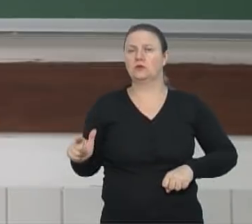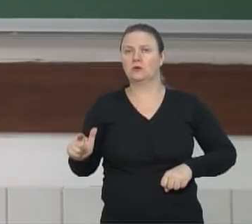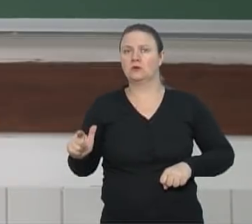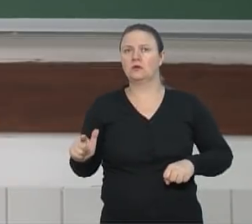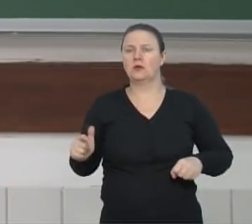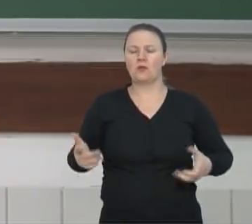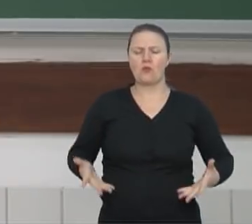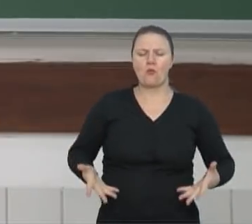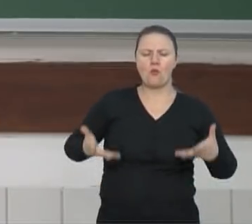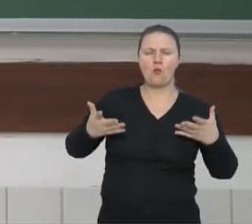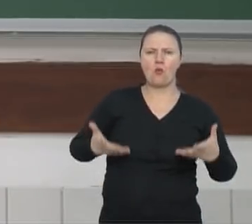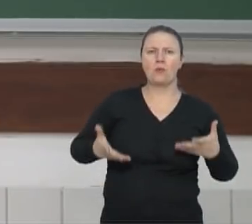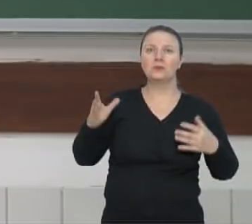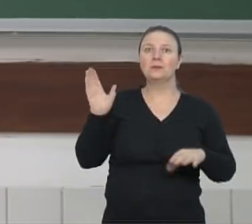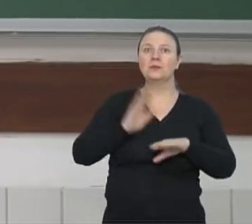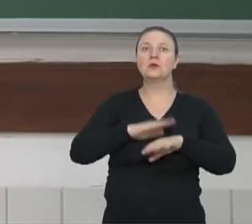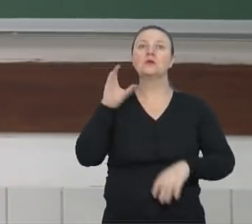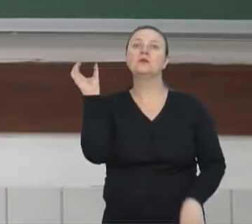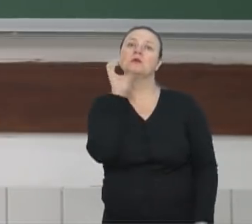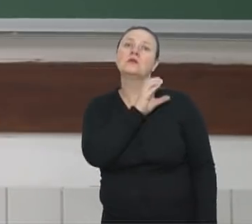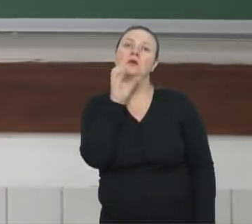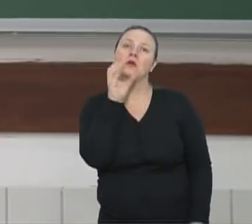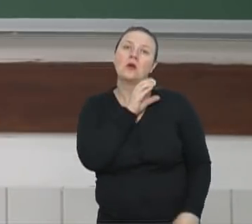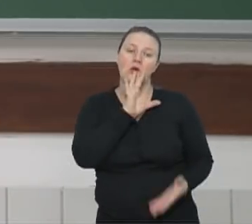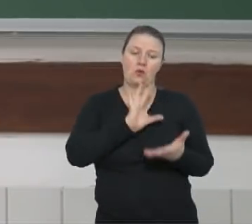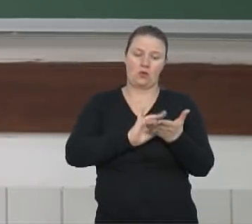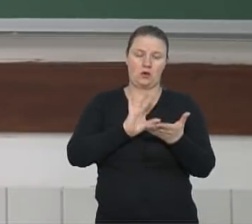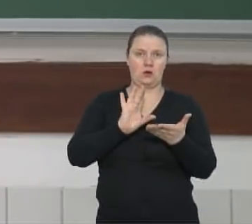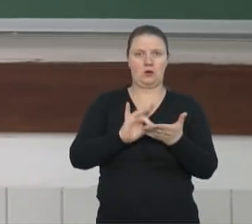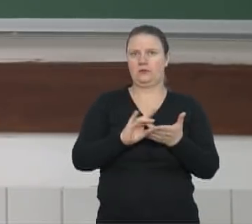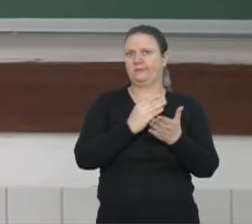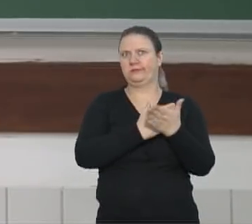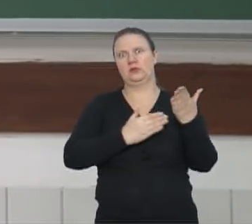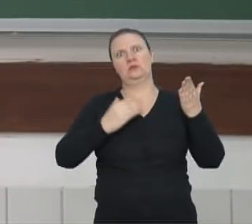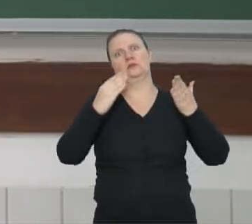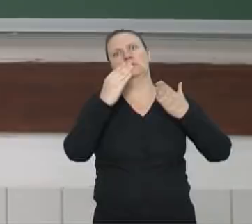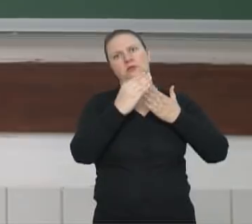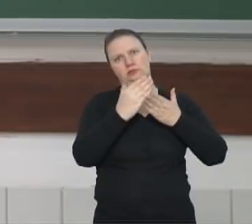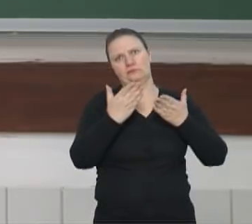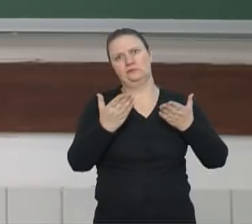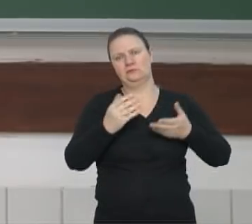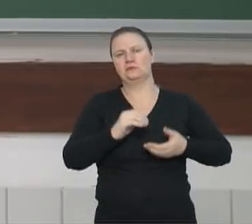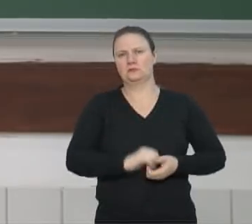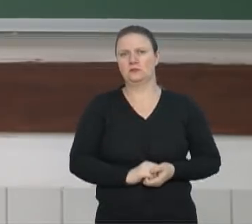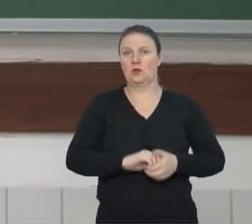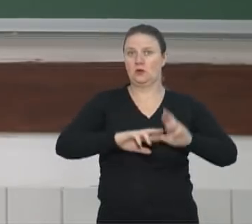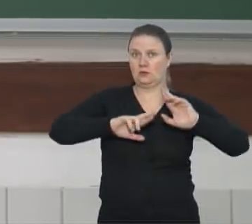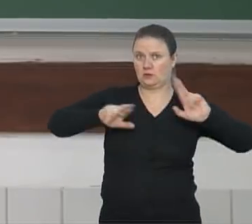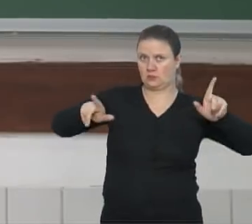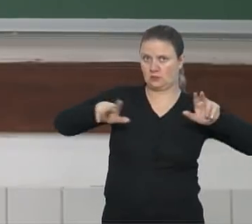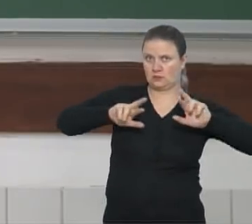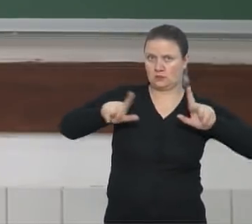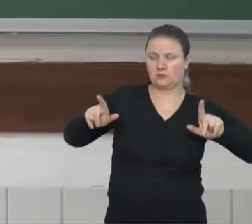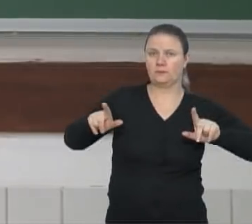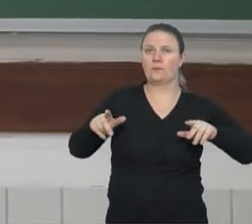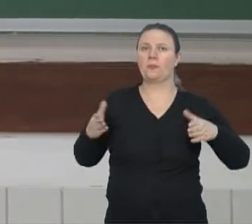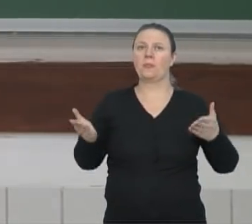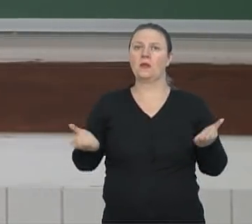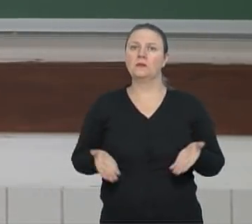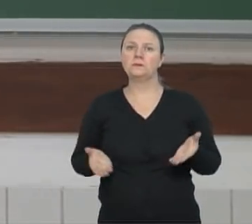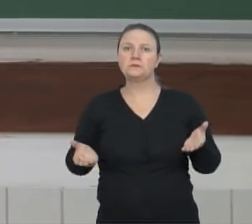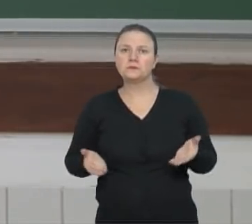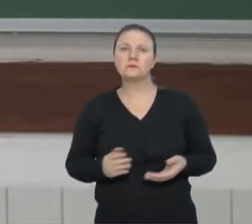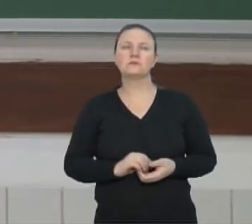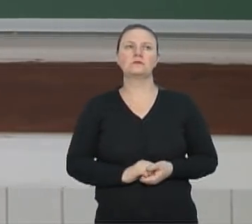assim mais breve, que o artigo é muito mais além. Perfeito? Então esse é um diferencial. Um artigo eu posso